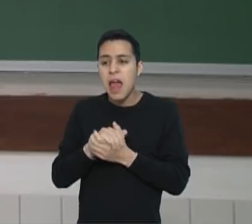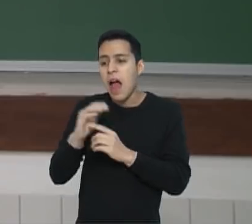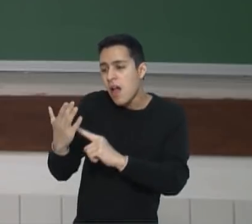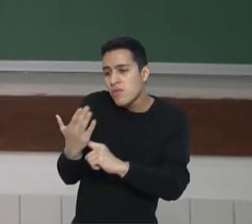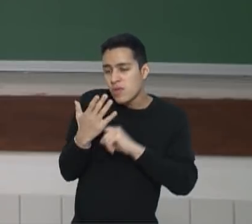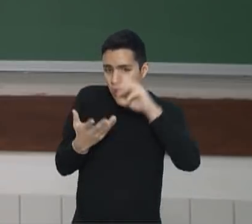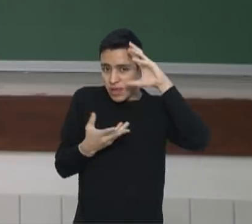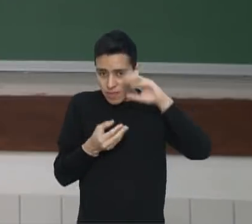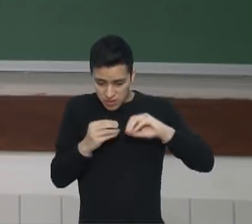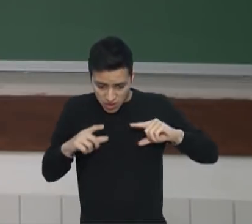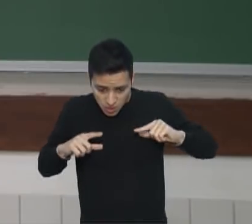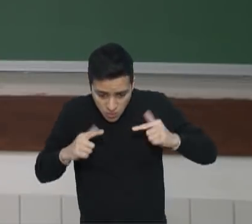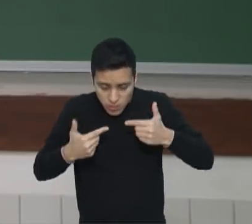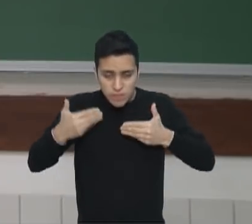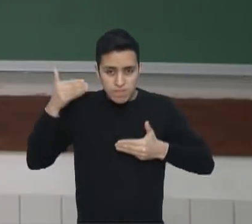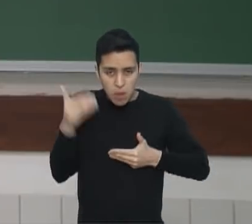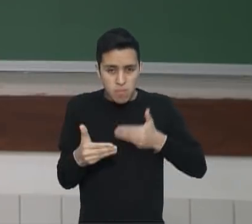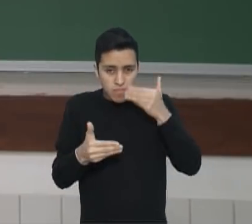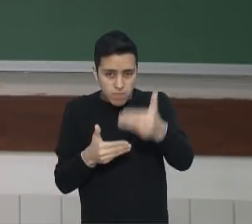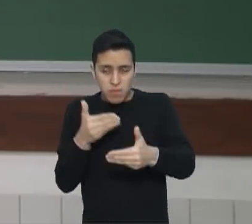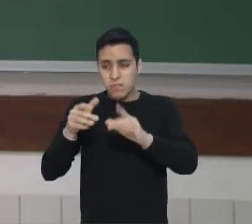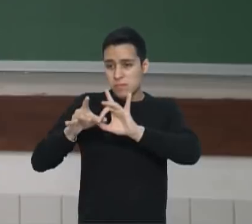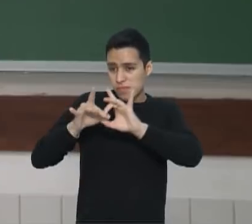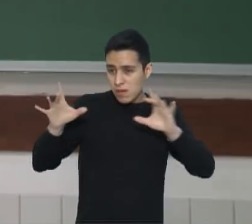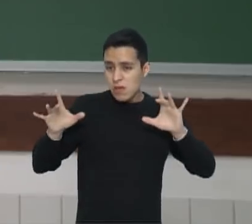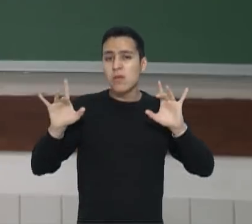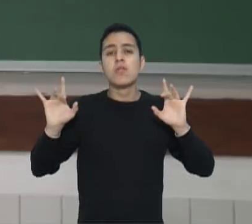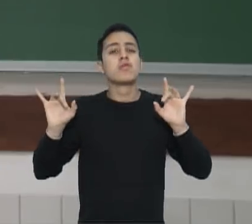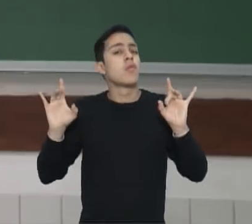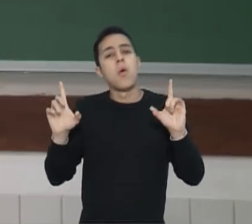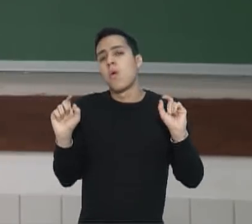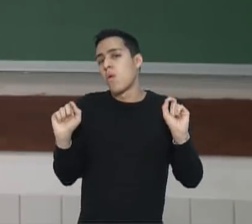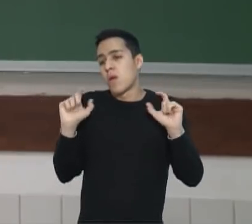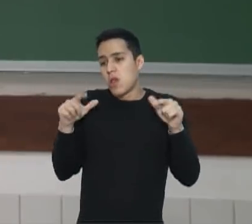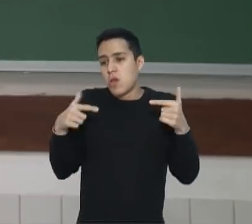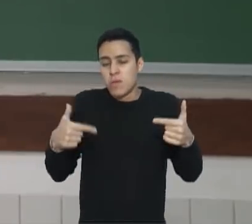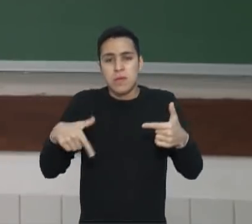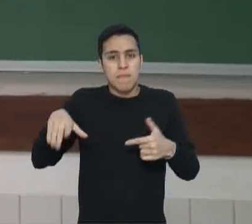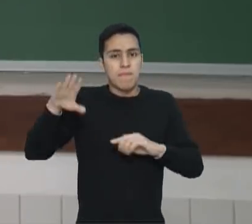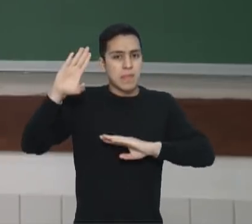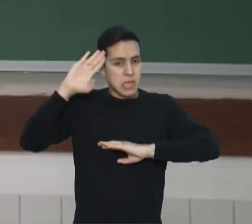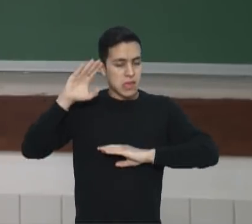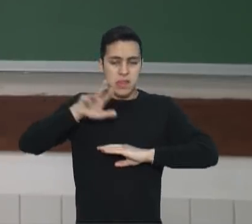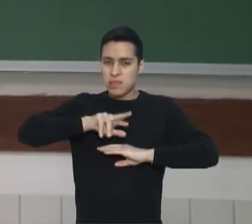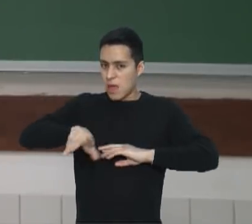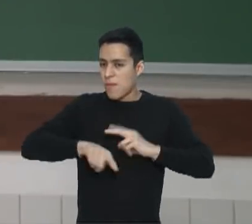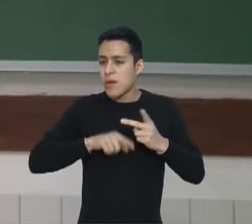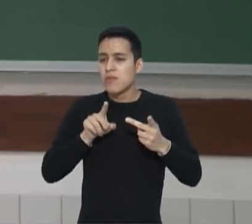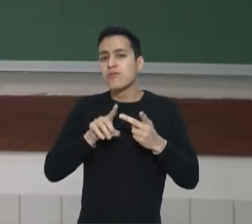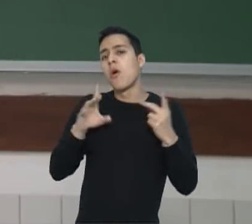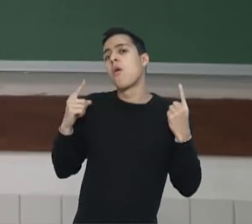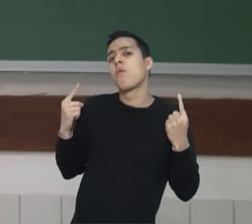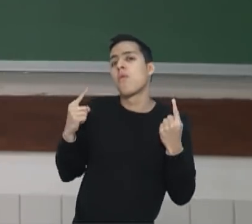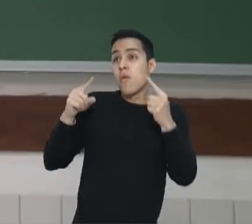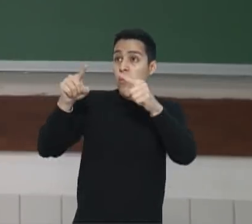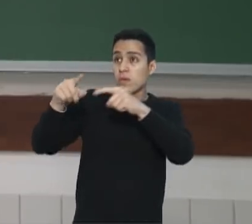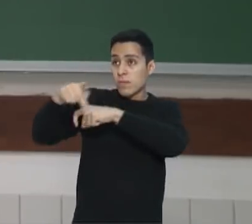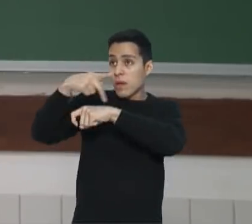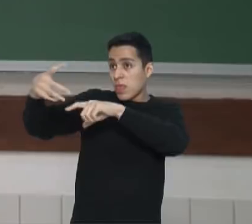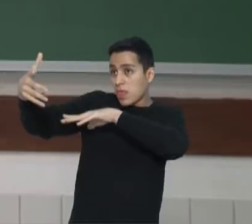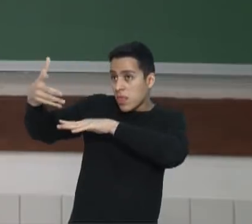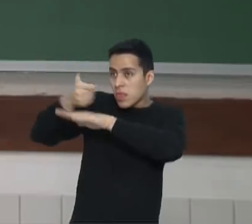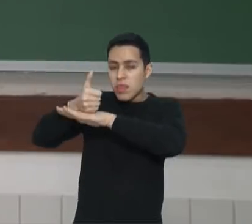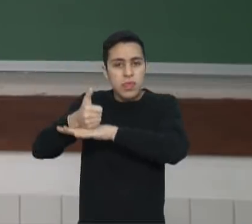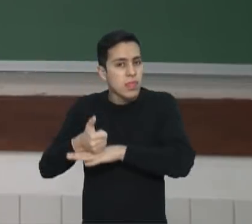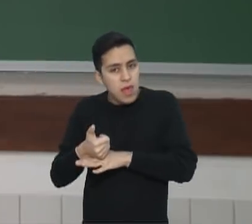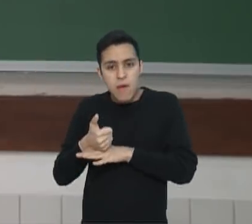entenda que a luta pelo processo da independência não foi só uma luta militar, não foi só uma luta contra uma nação imperialista, também